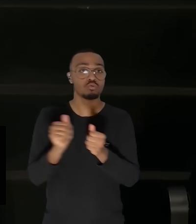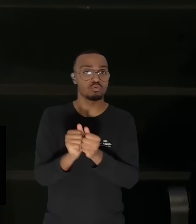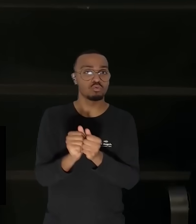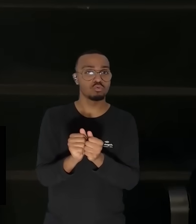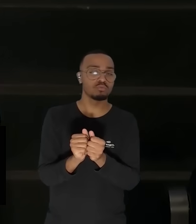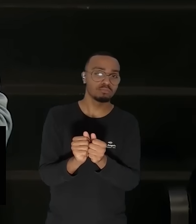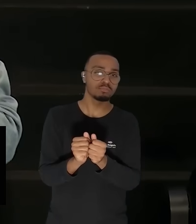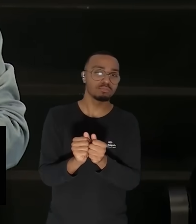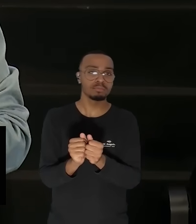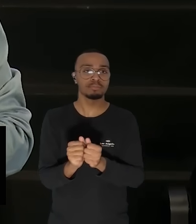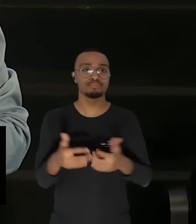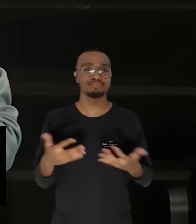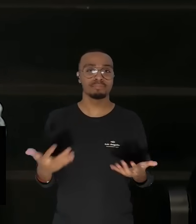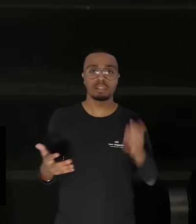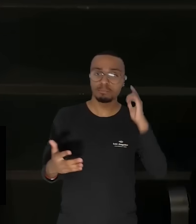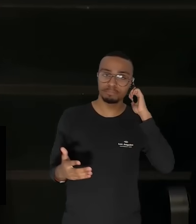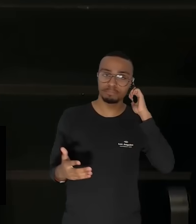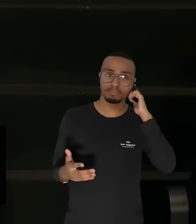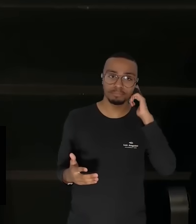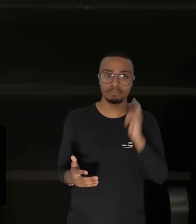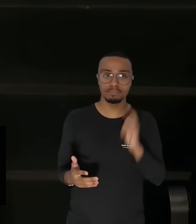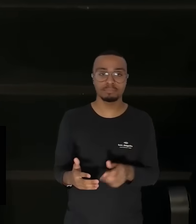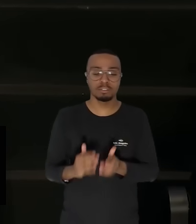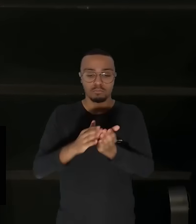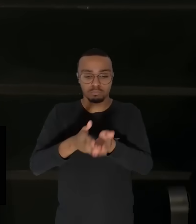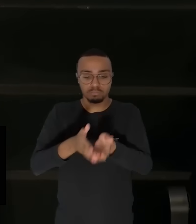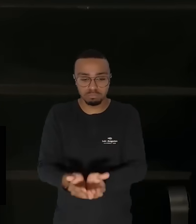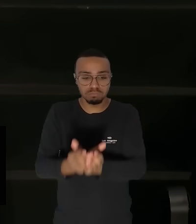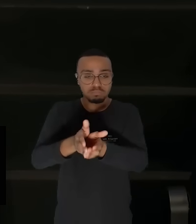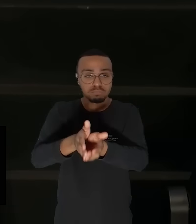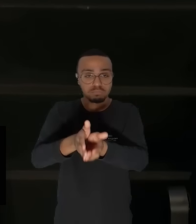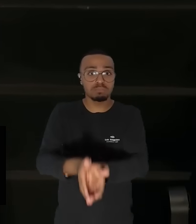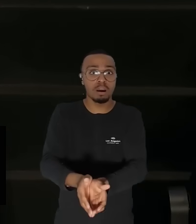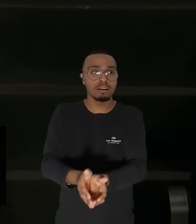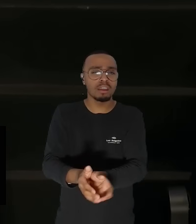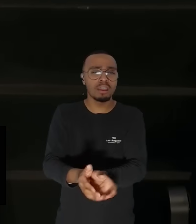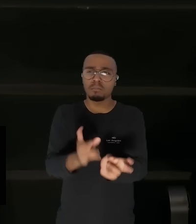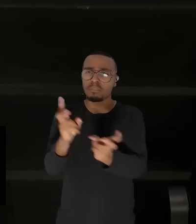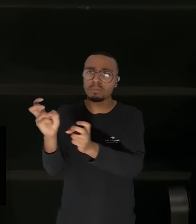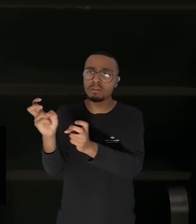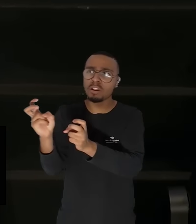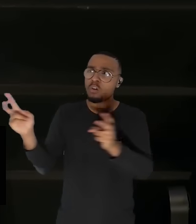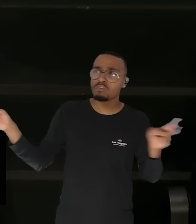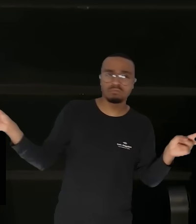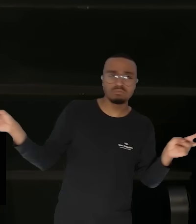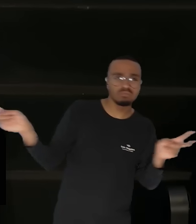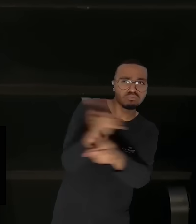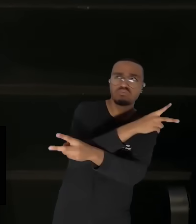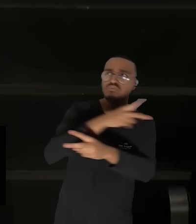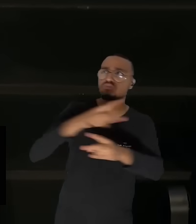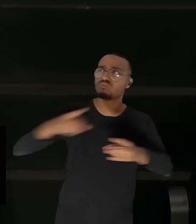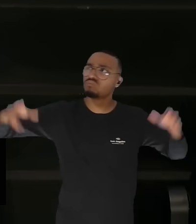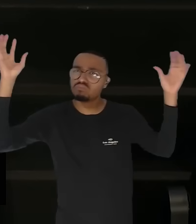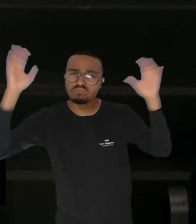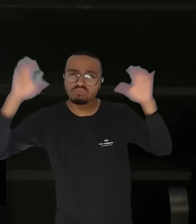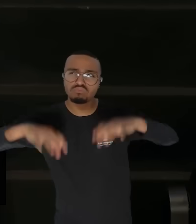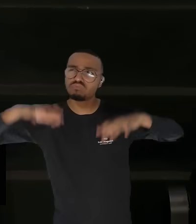Levantou-se um forte vendaval e as ondas se lançavam sobre o